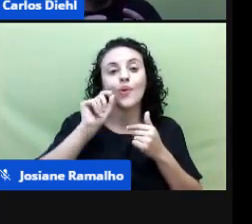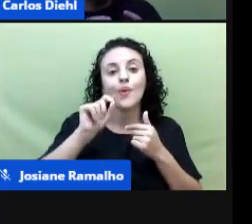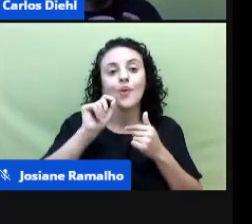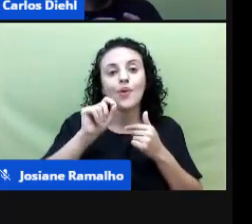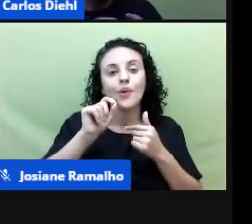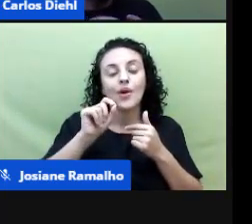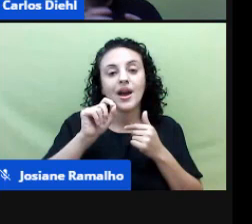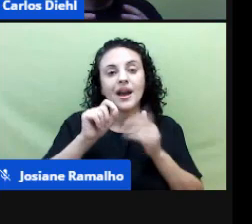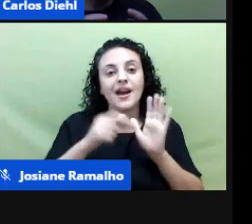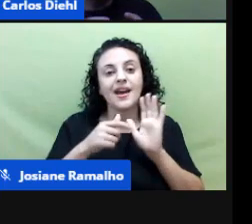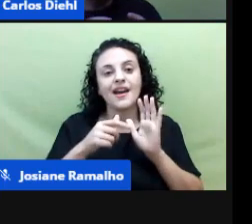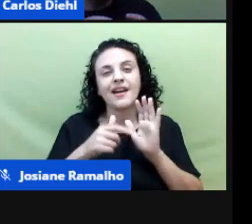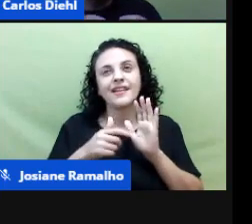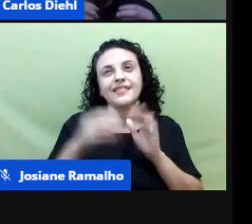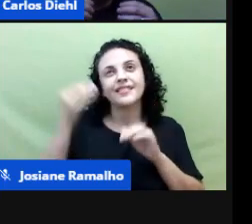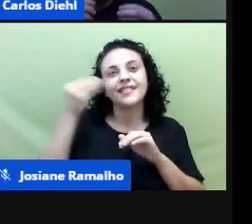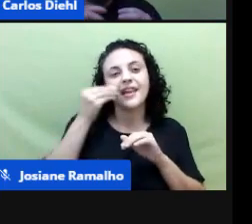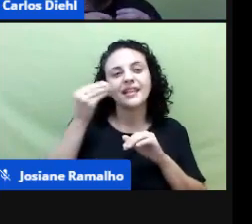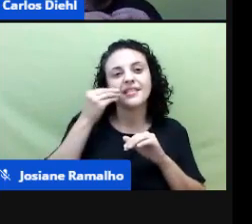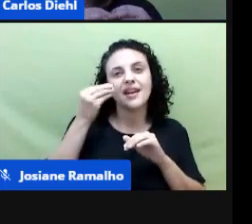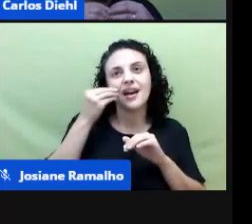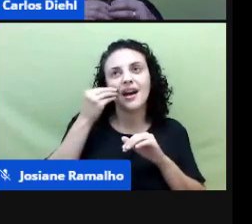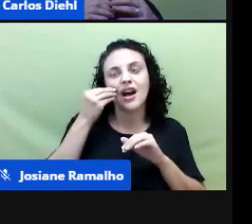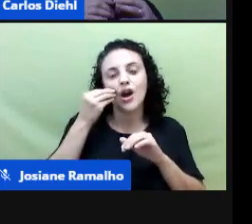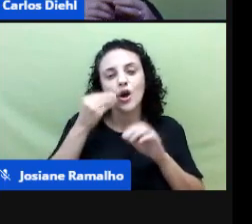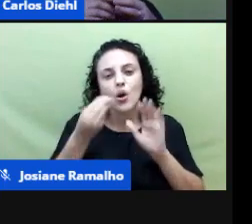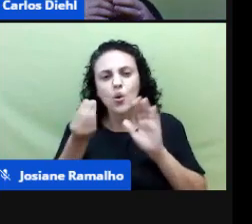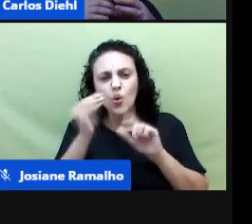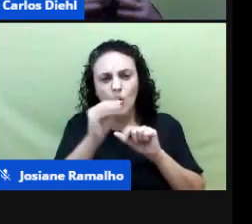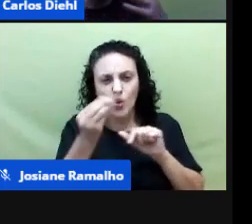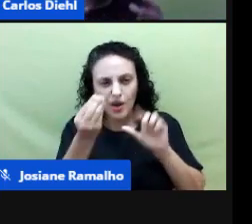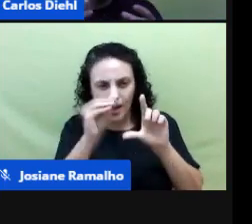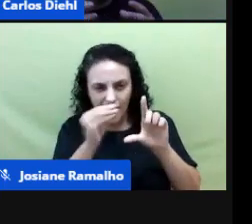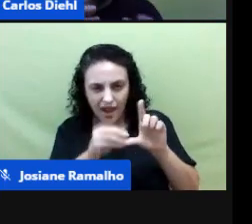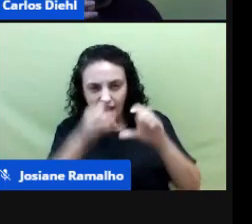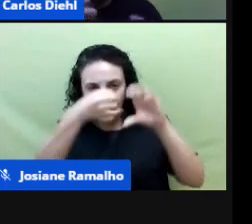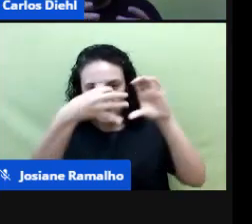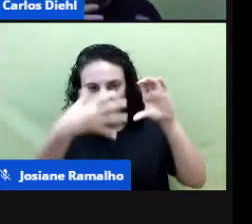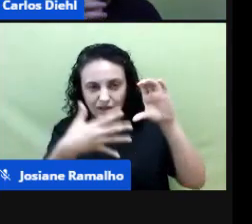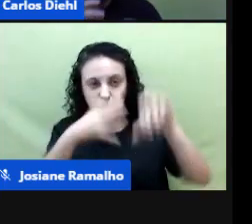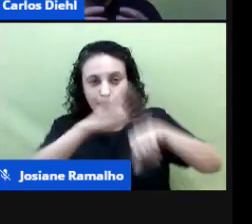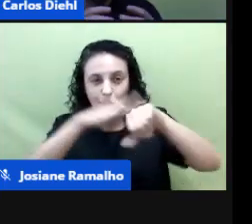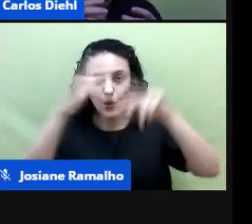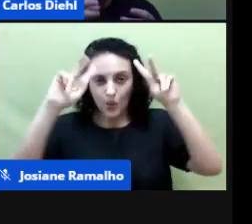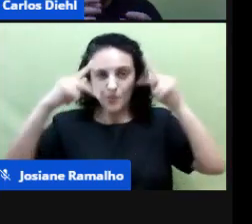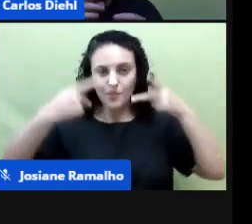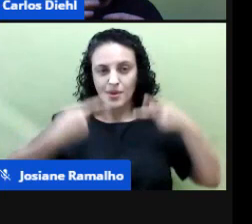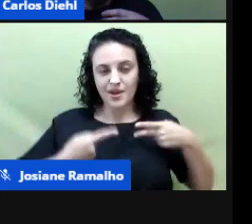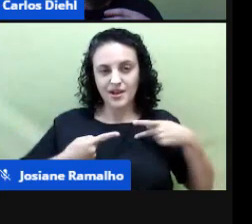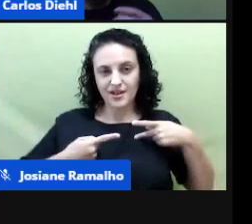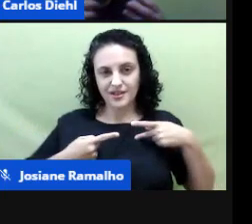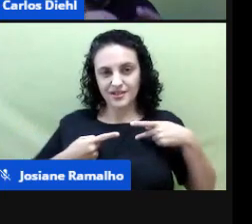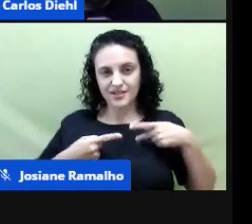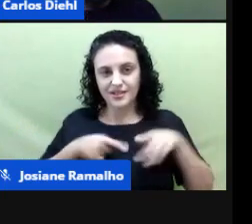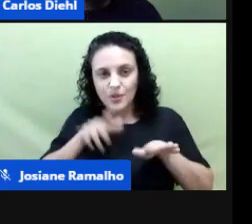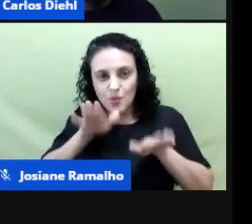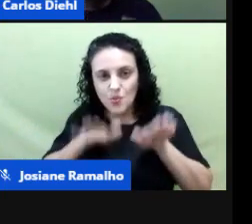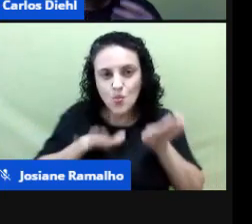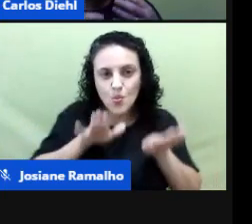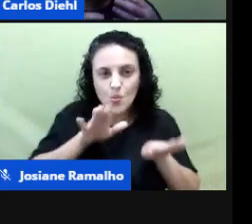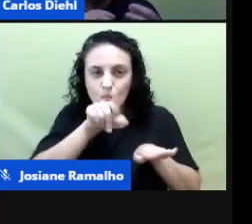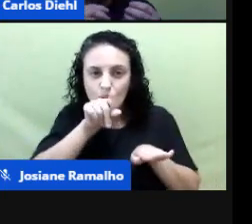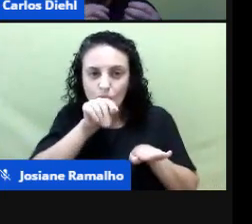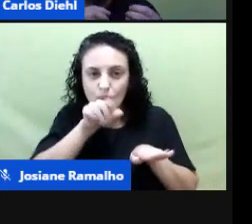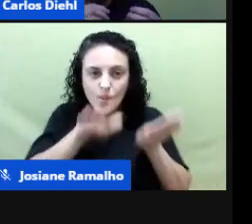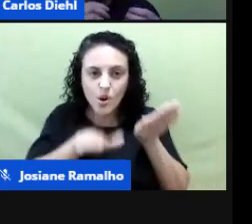humanizar os pinguins. Então, eles criam uma história para os pinguins, trazem uma relação